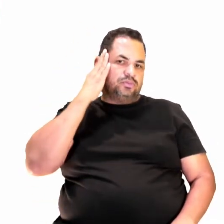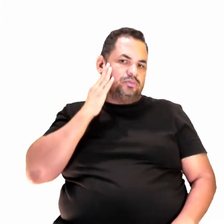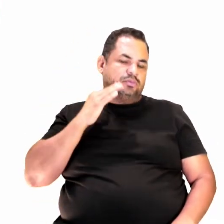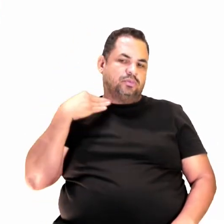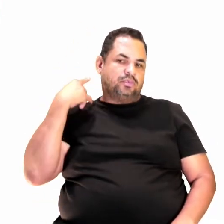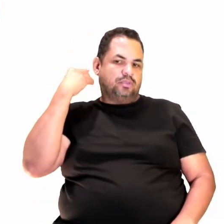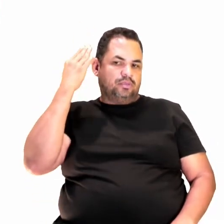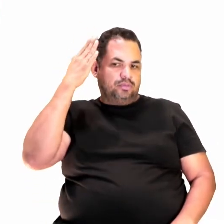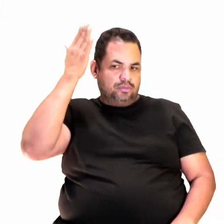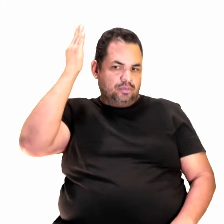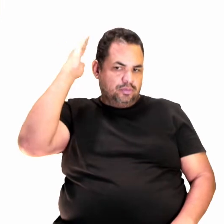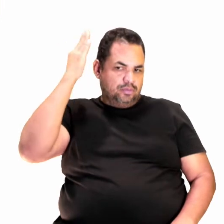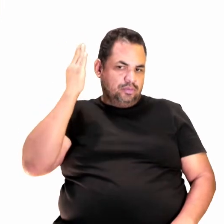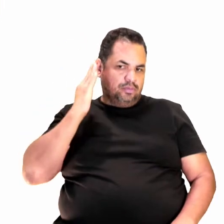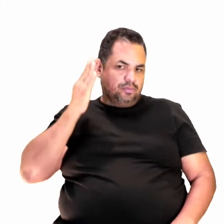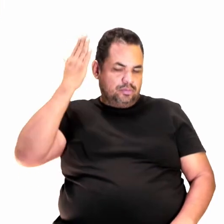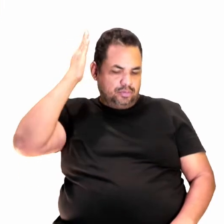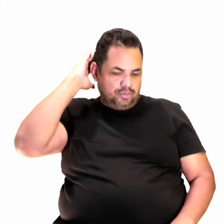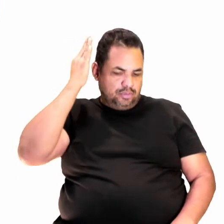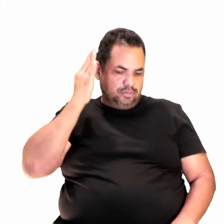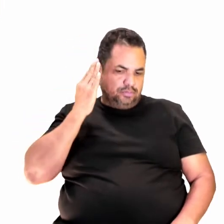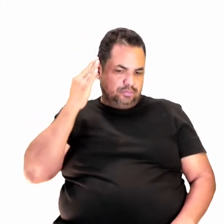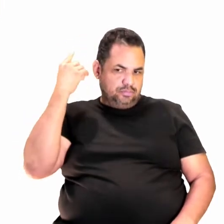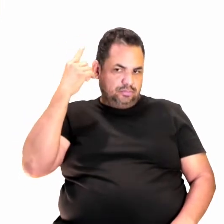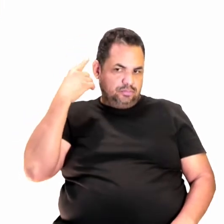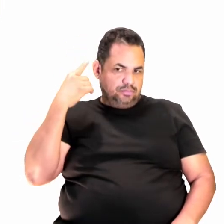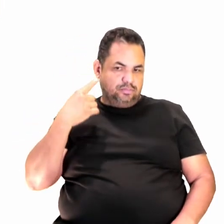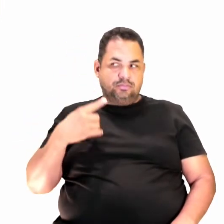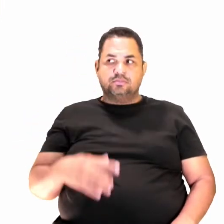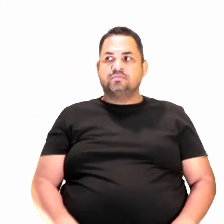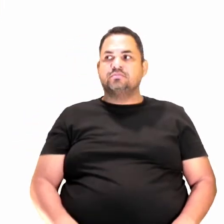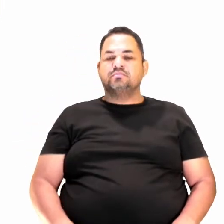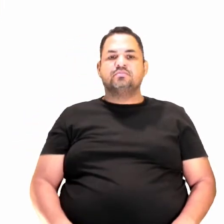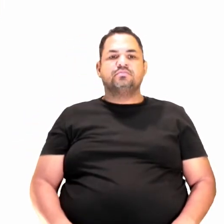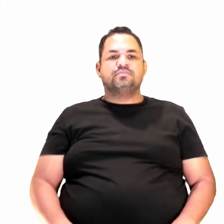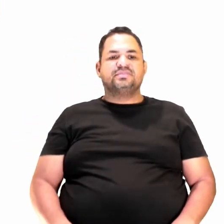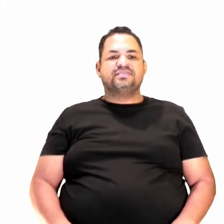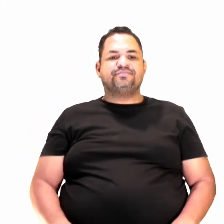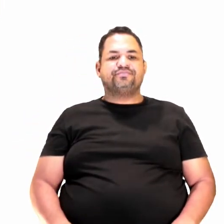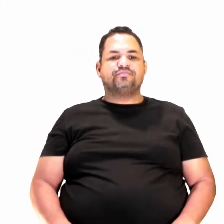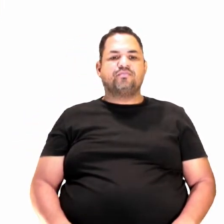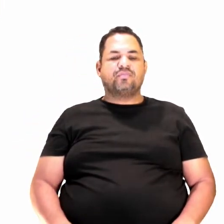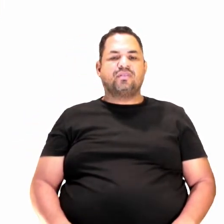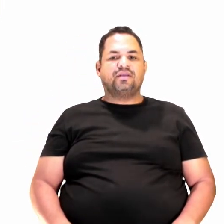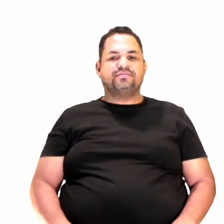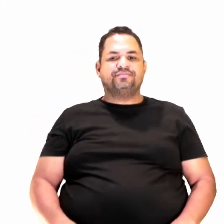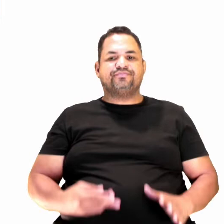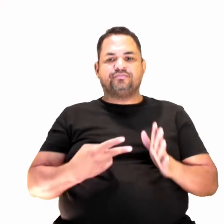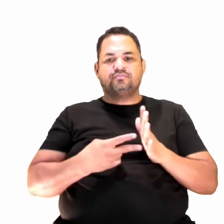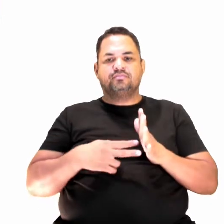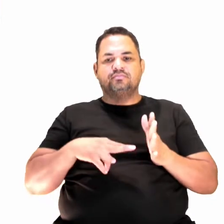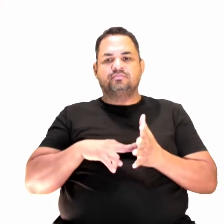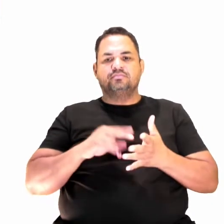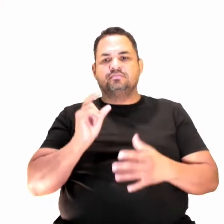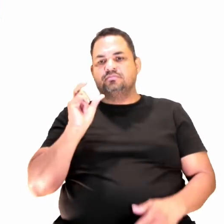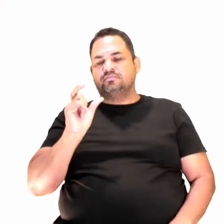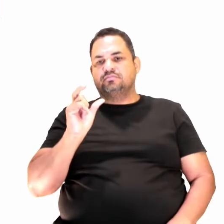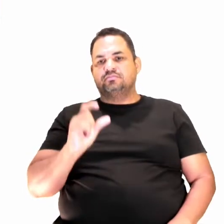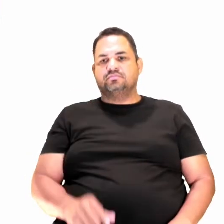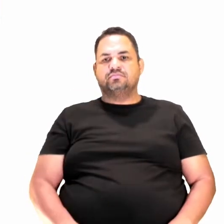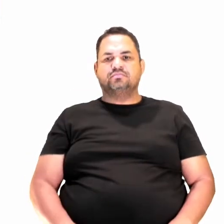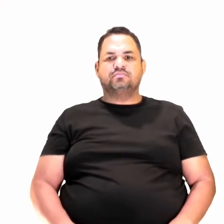mulher? E obeso, obese, certo? E essas são as palavrinhas.